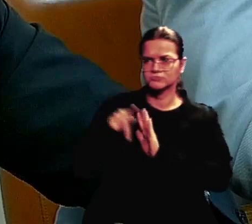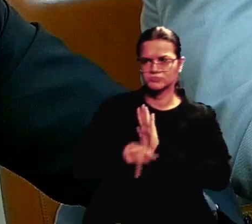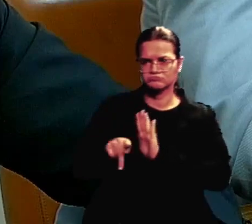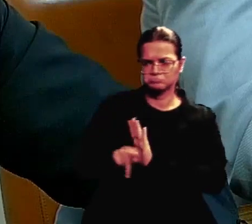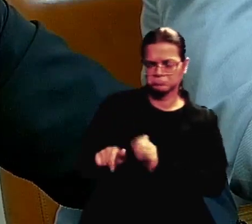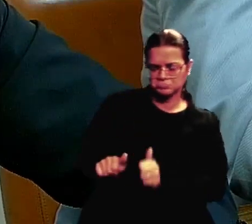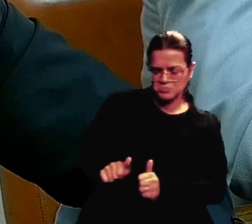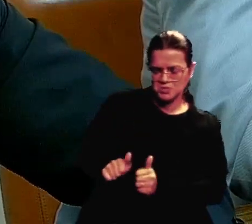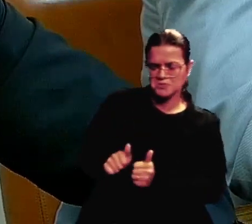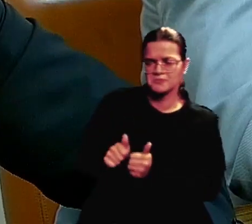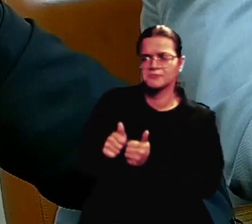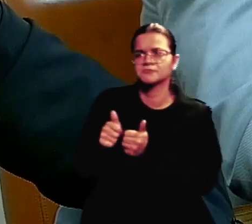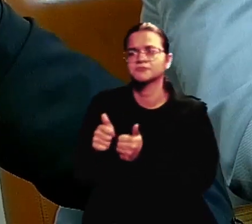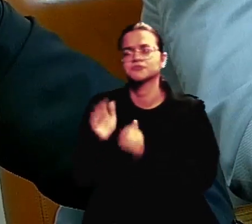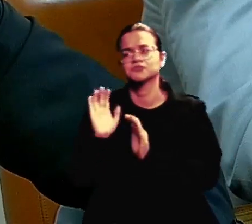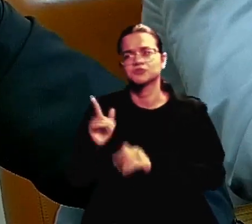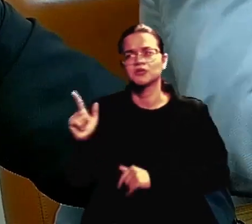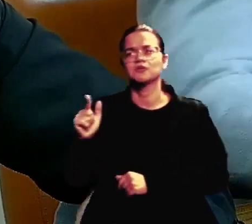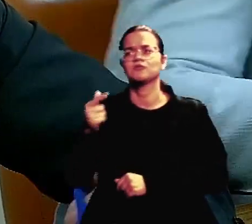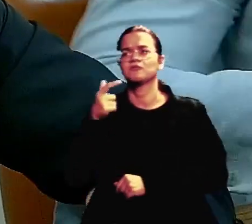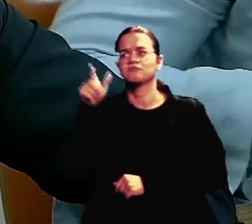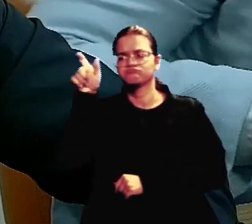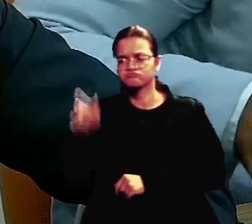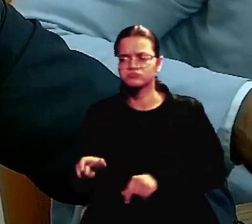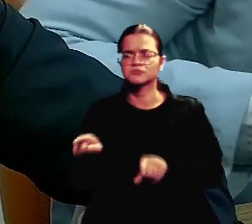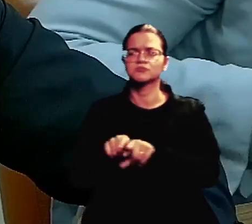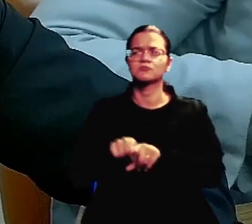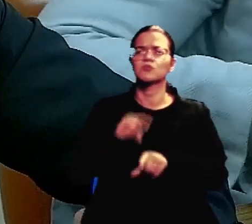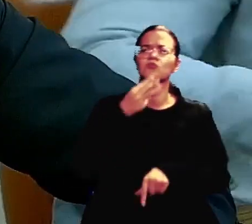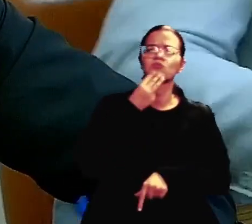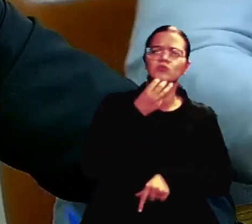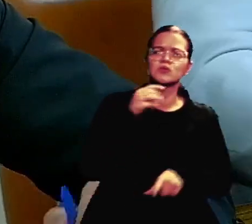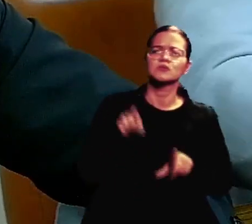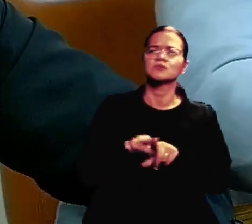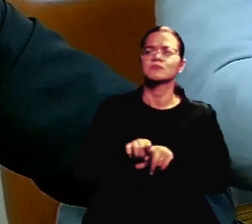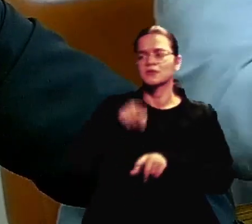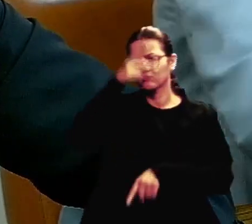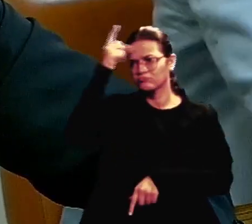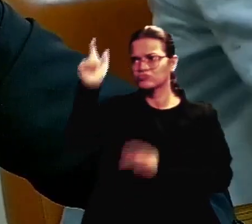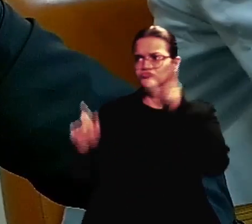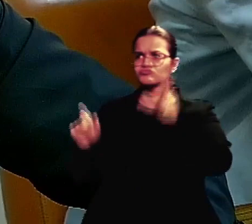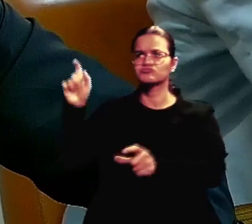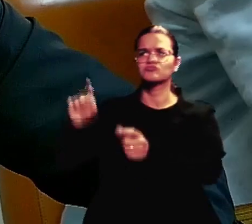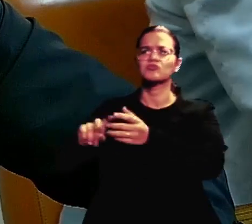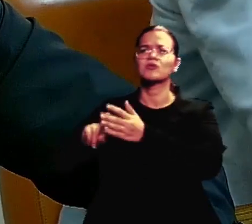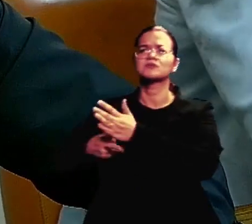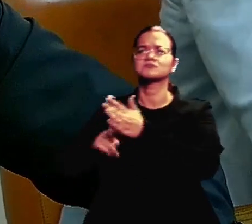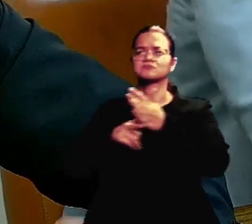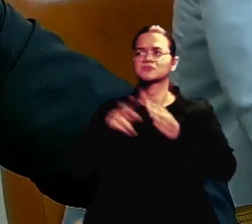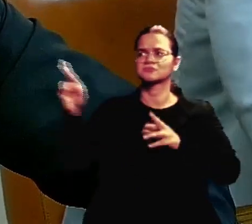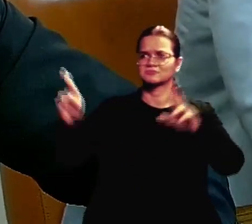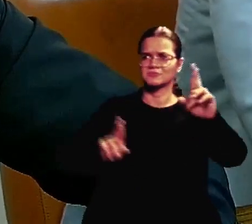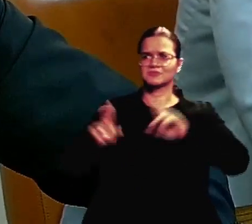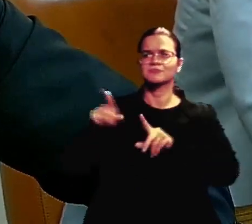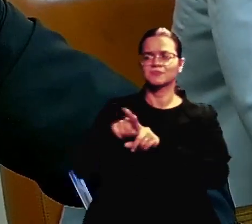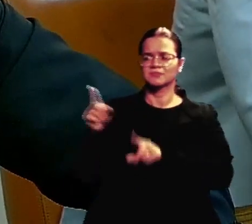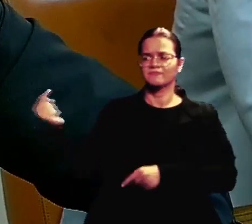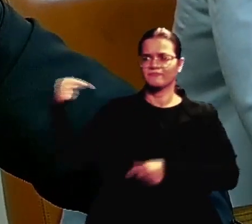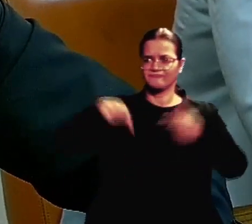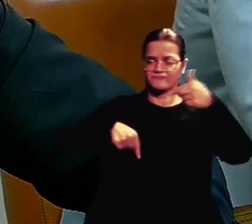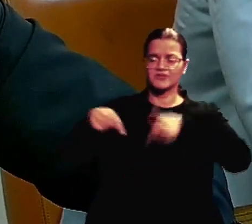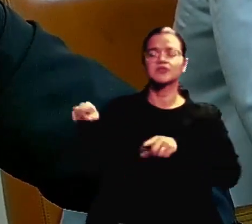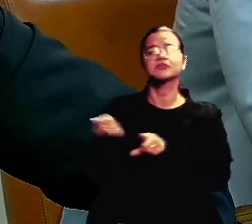Excelência e com o nobre vereador Rinho Veloso e ouvindo também os representantes das categorias, né, porque são